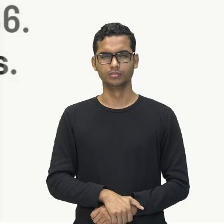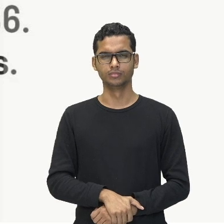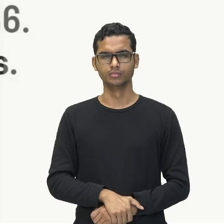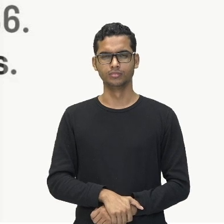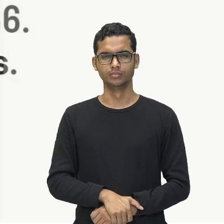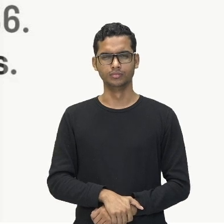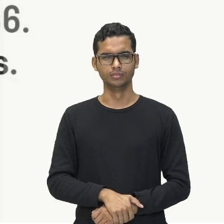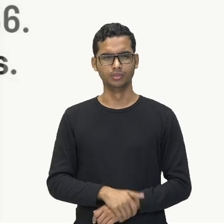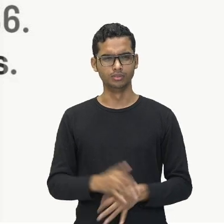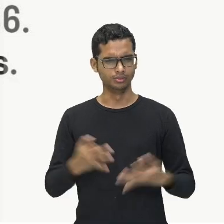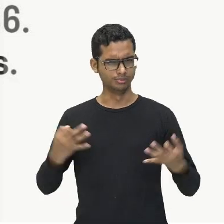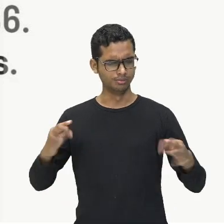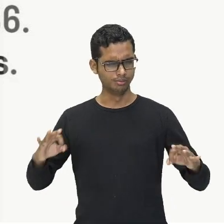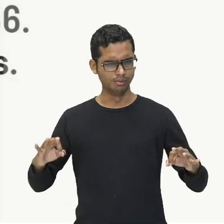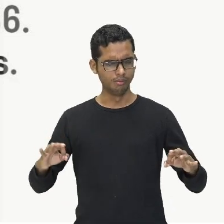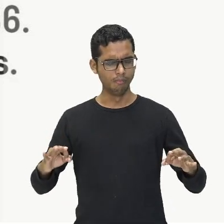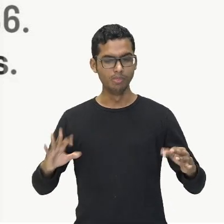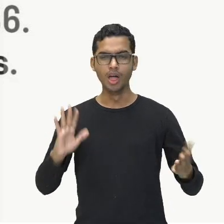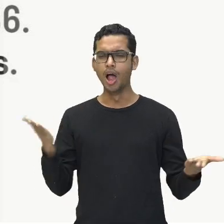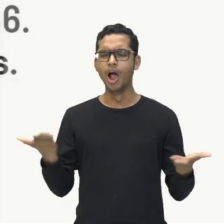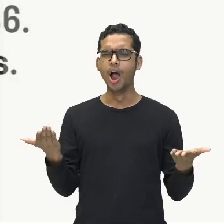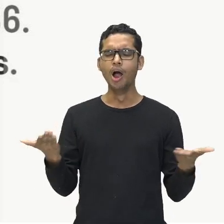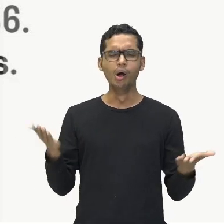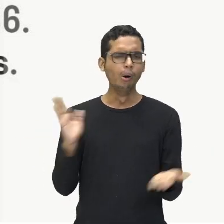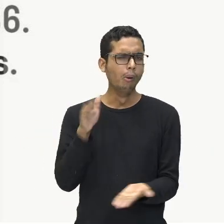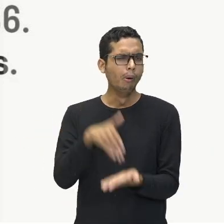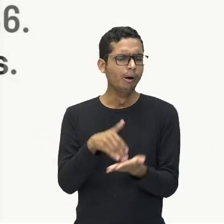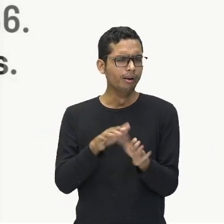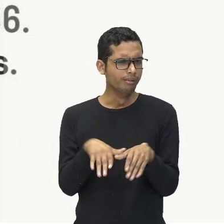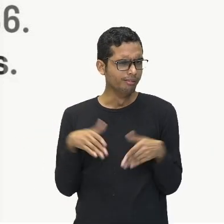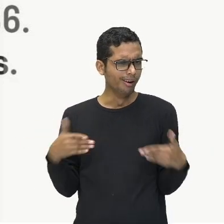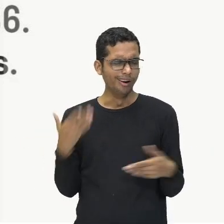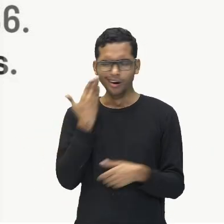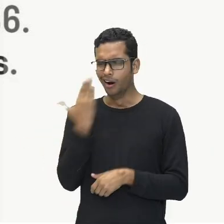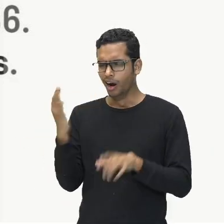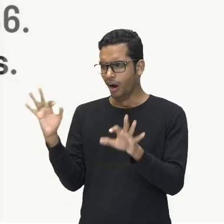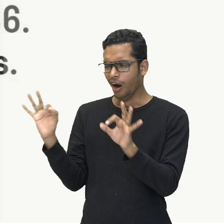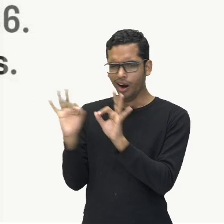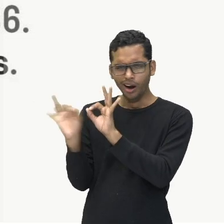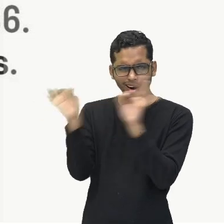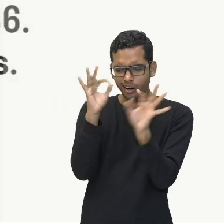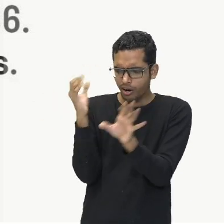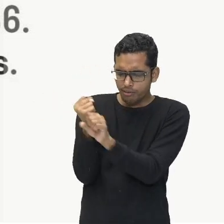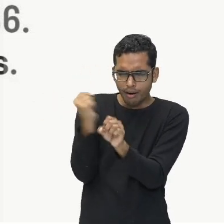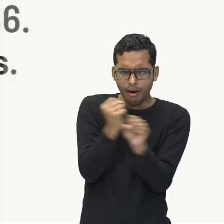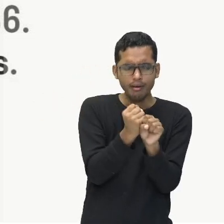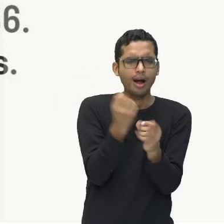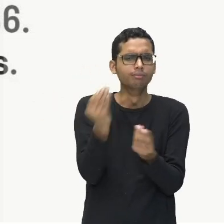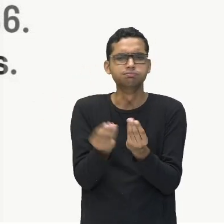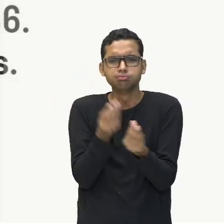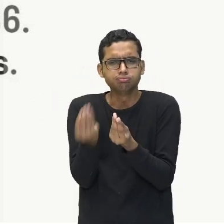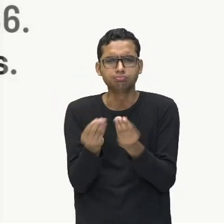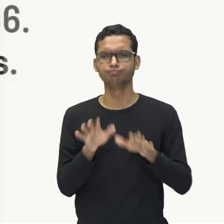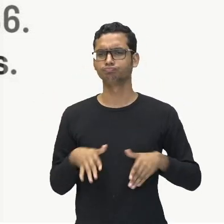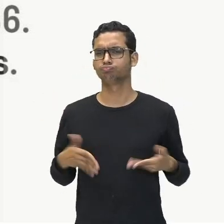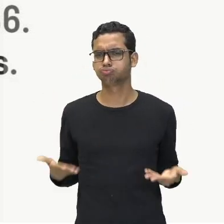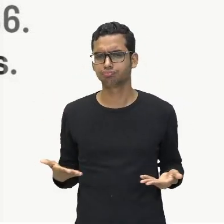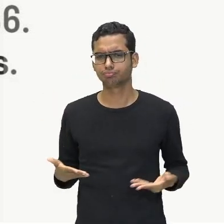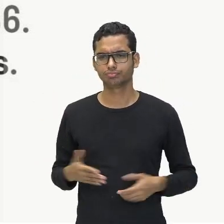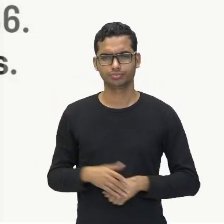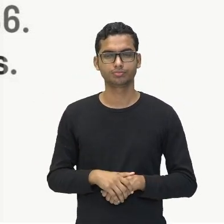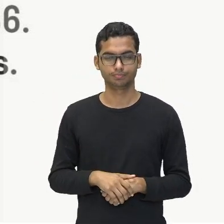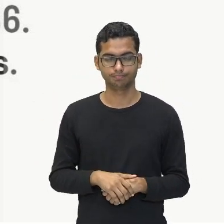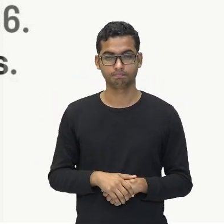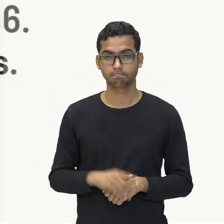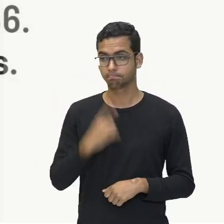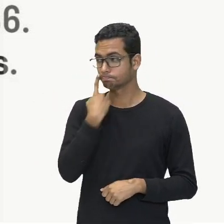Tranquilo demais, né, pessoal? E o último termo? O terceiro termo desconhecido aqui. Eu vou multiplicar a